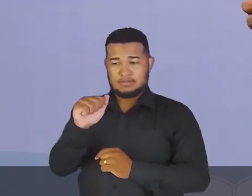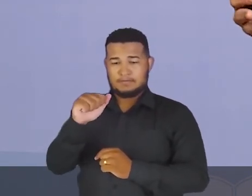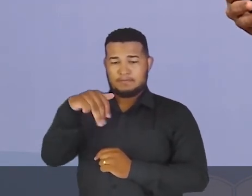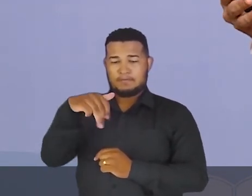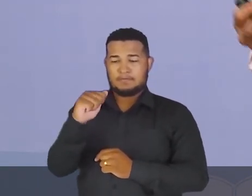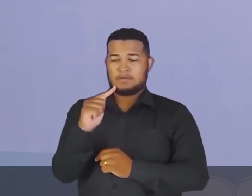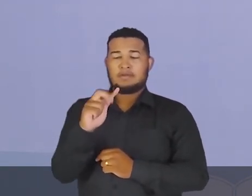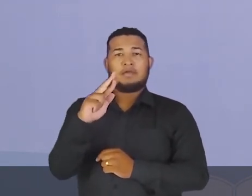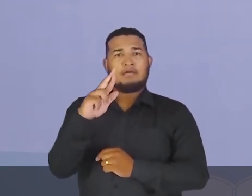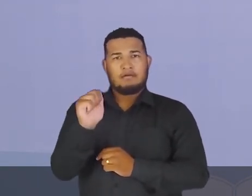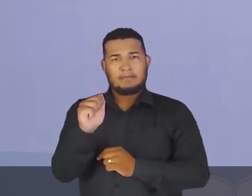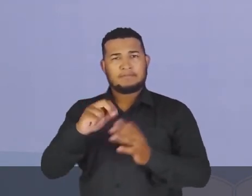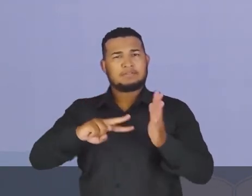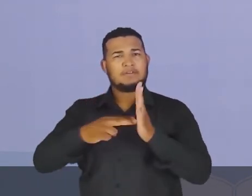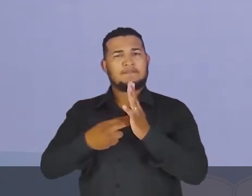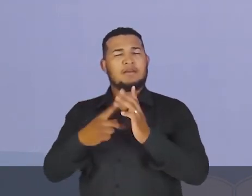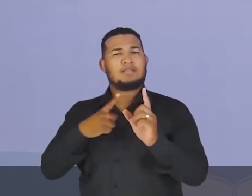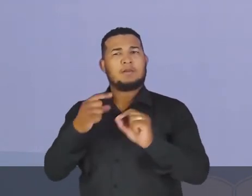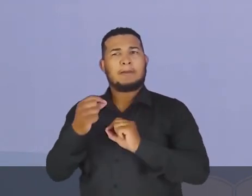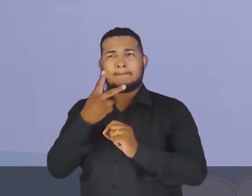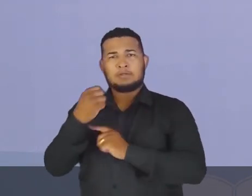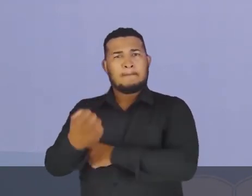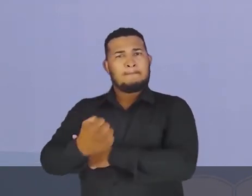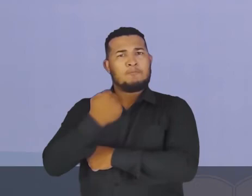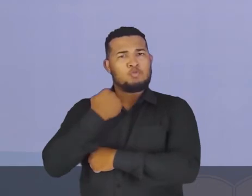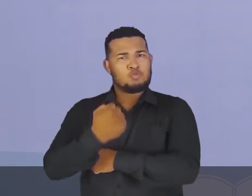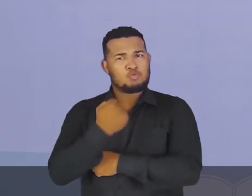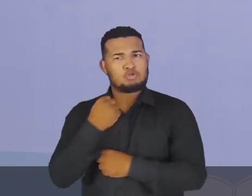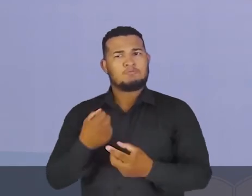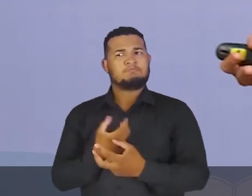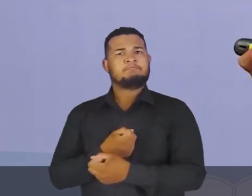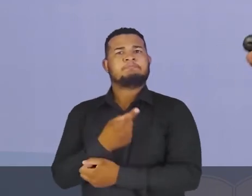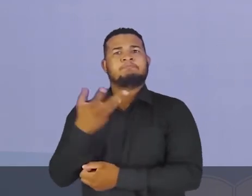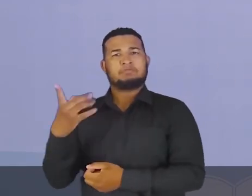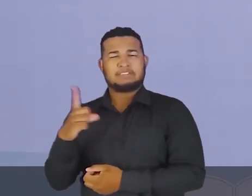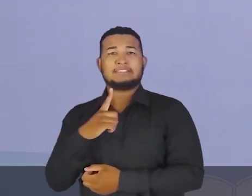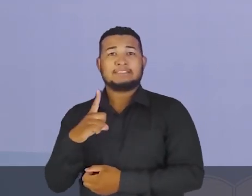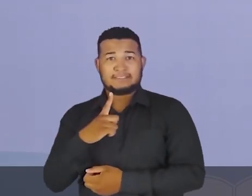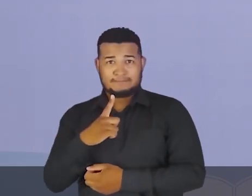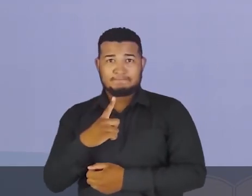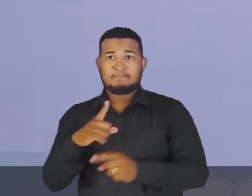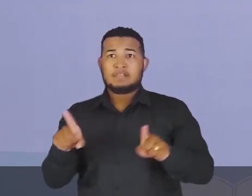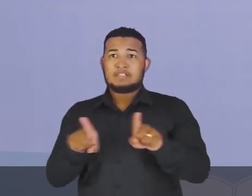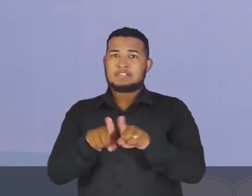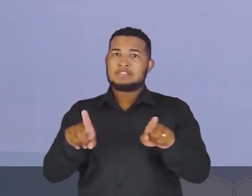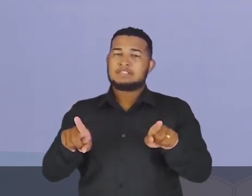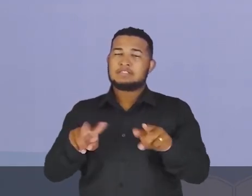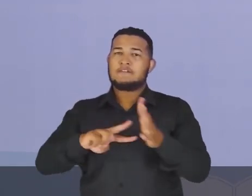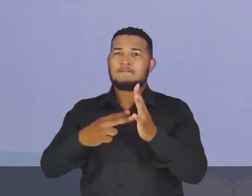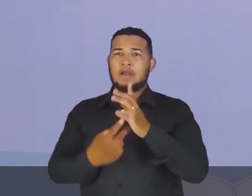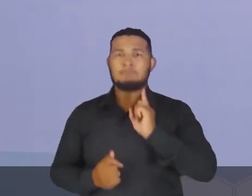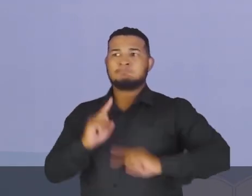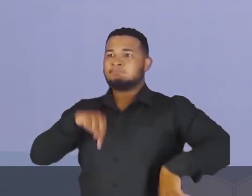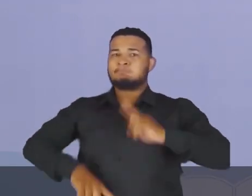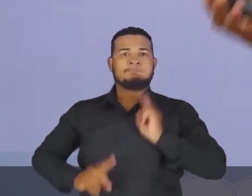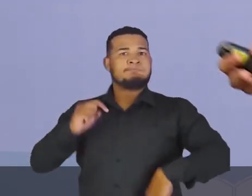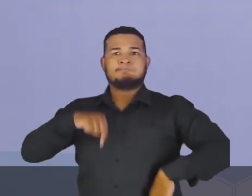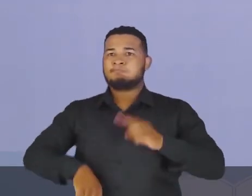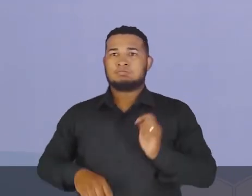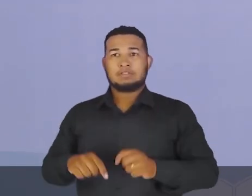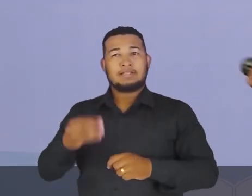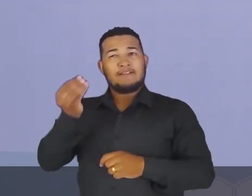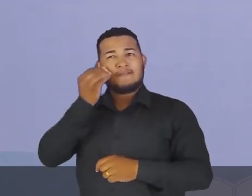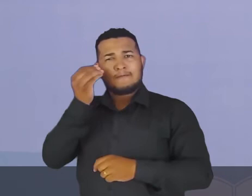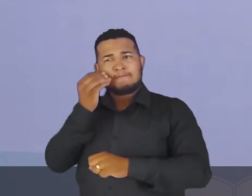magra, né, que é essa massa rica em tecido muscular, como nós já apresentamos, né, uma massa de alto metabolismo, é uma massa que a